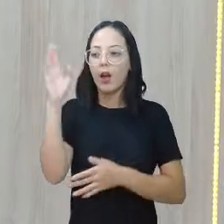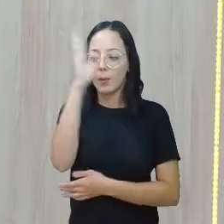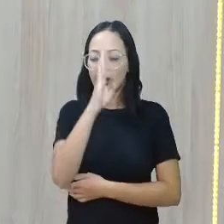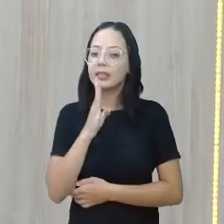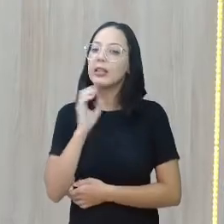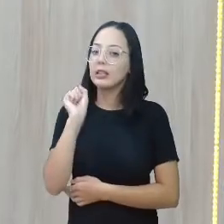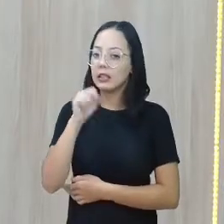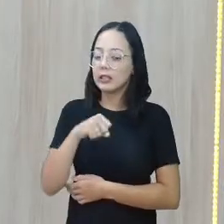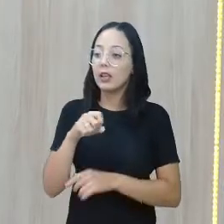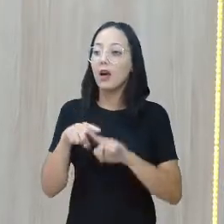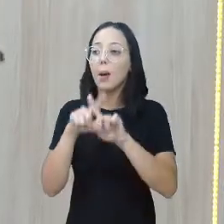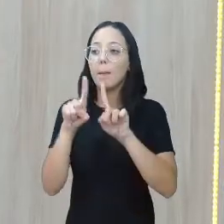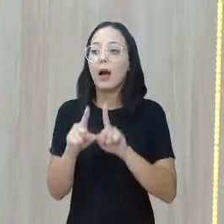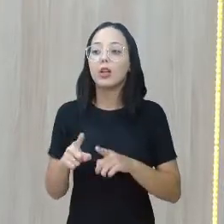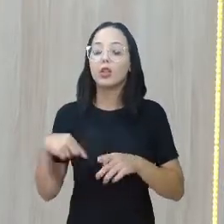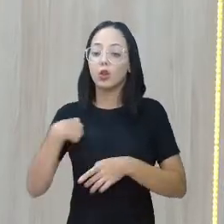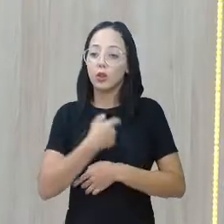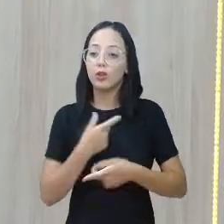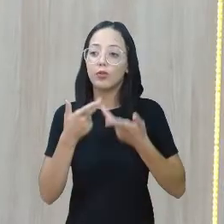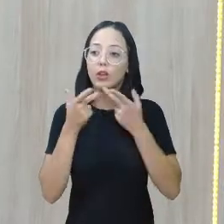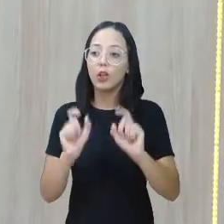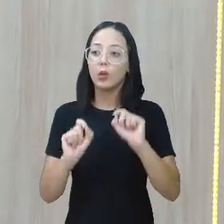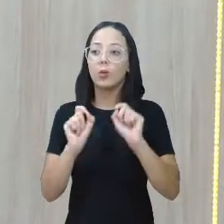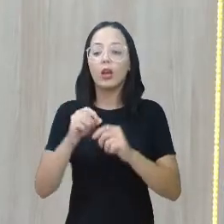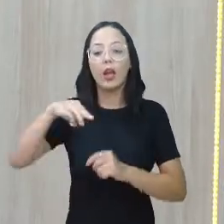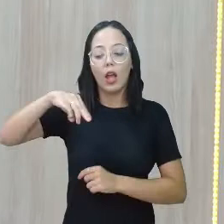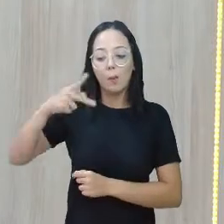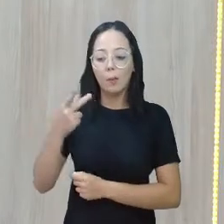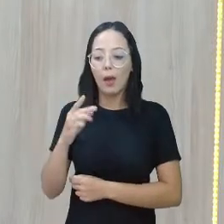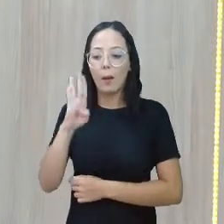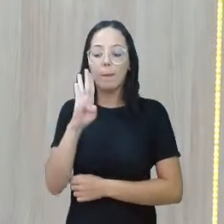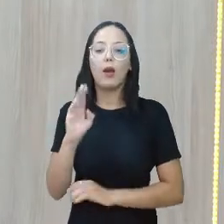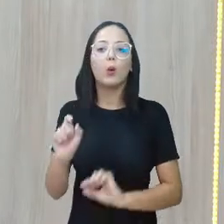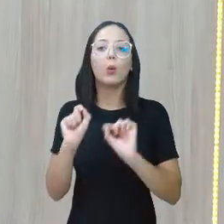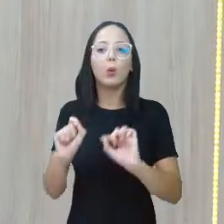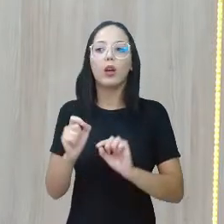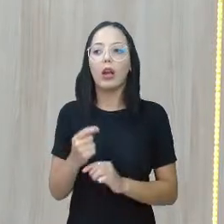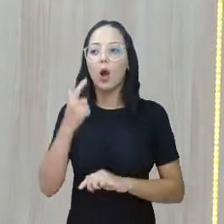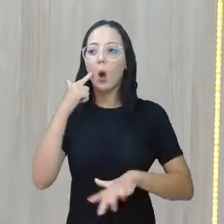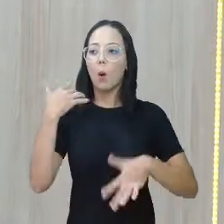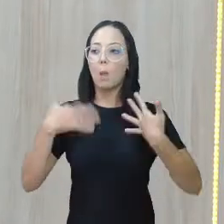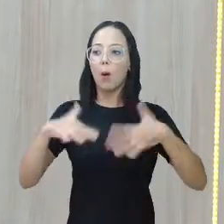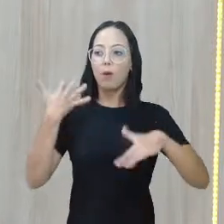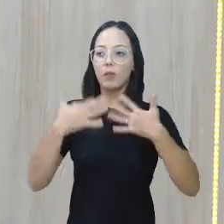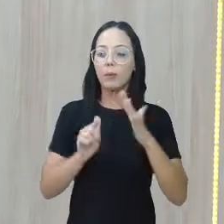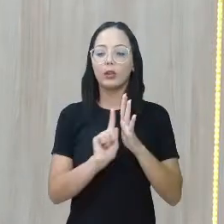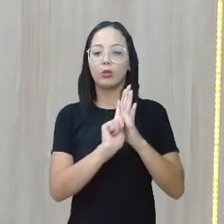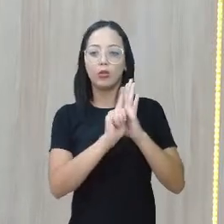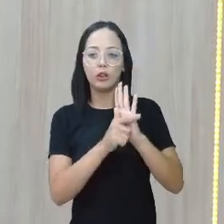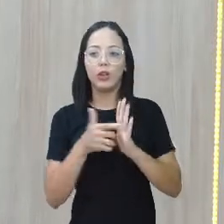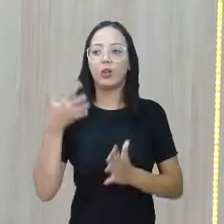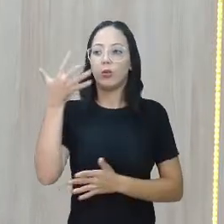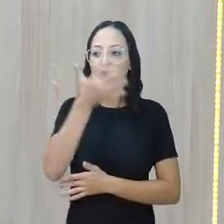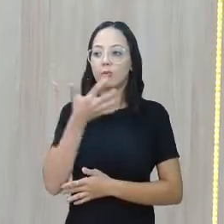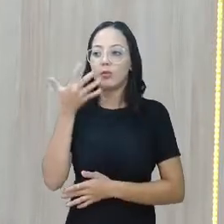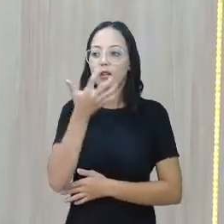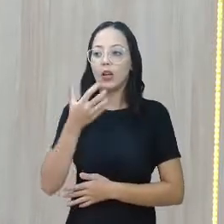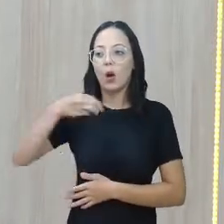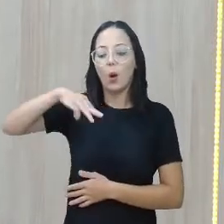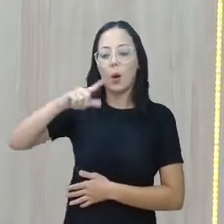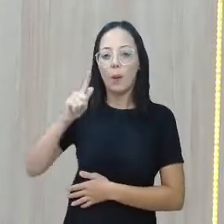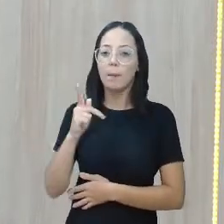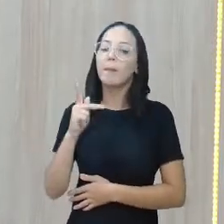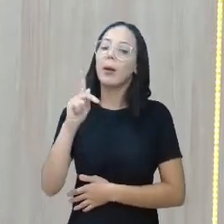É brasileira. Mas aqui a gente está falando da MPB, o movimento, o gênero musical, aliás, né, o